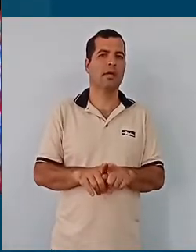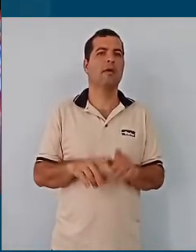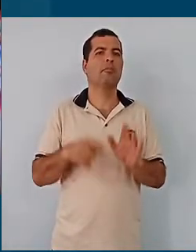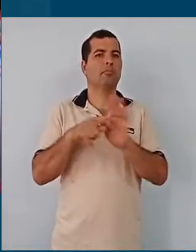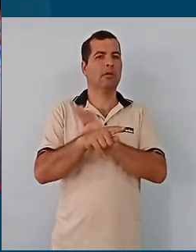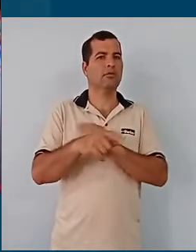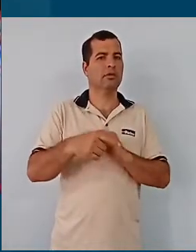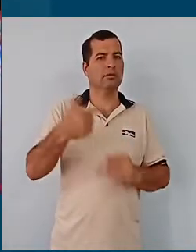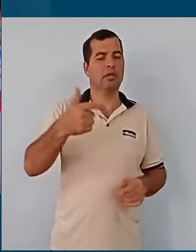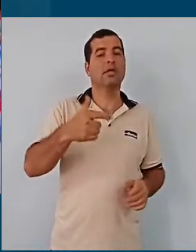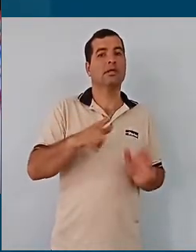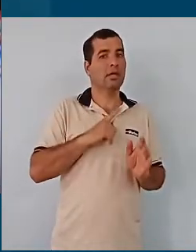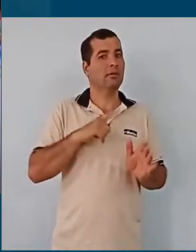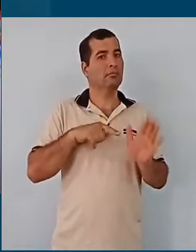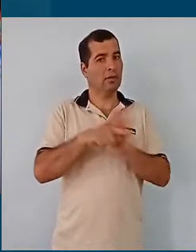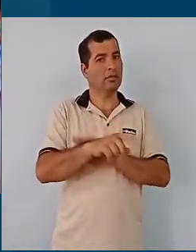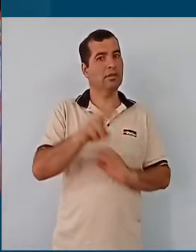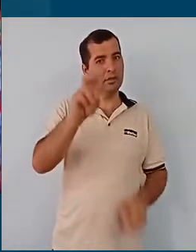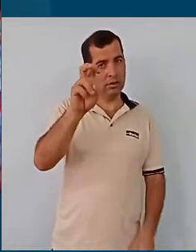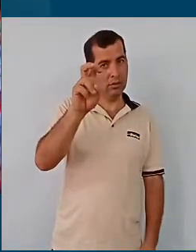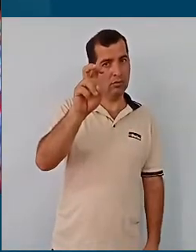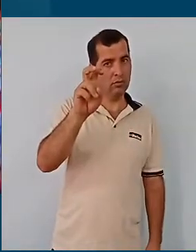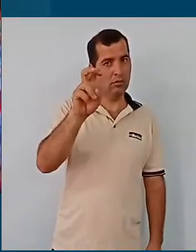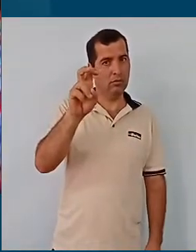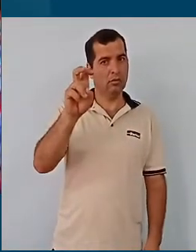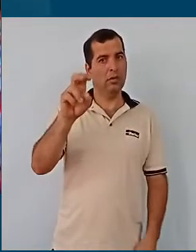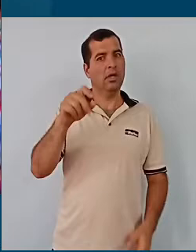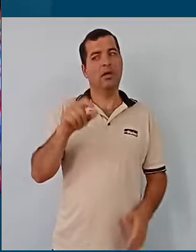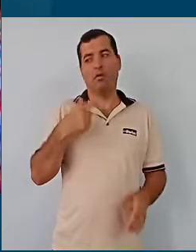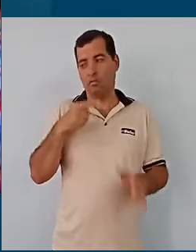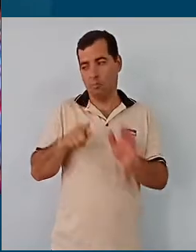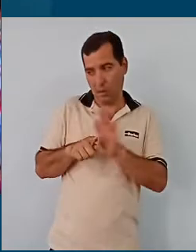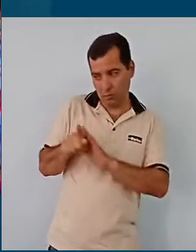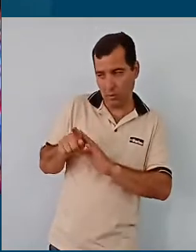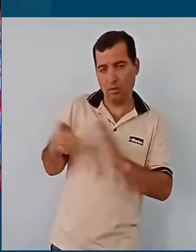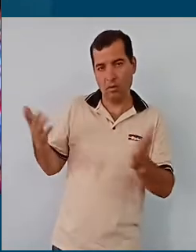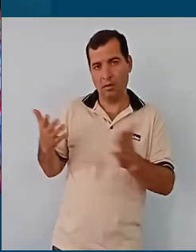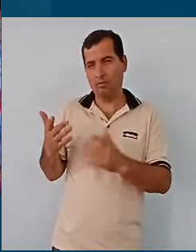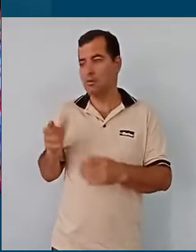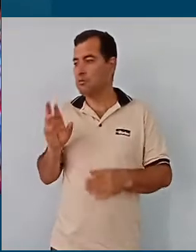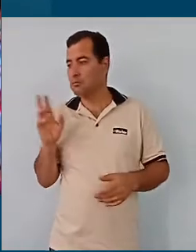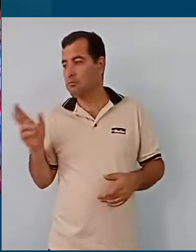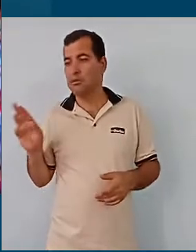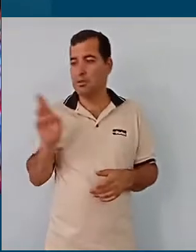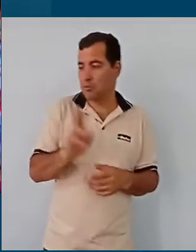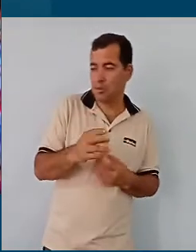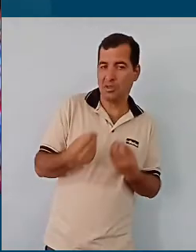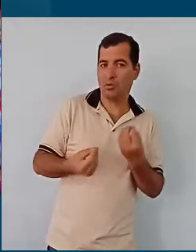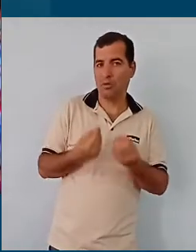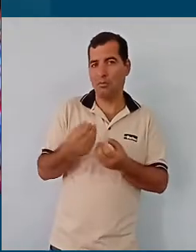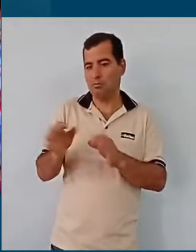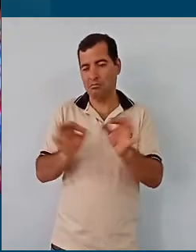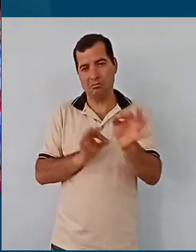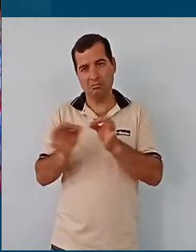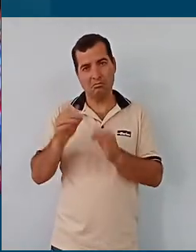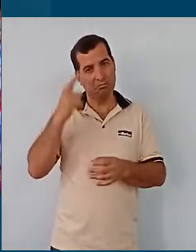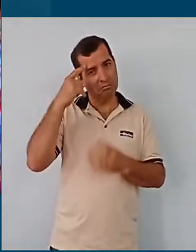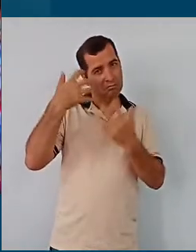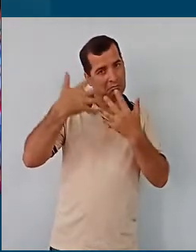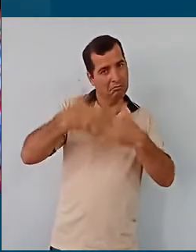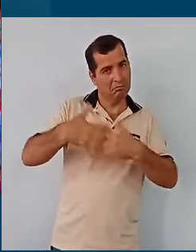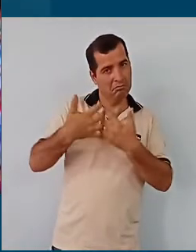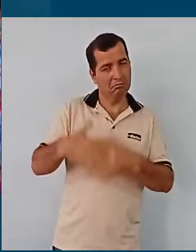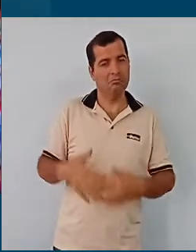fazer, são 5 perguntinhas, eu acho que vou fazendo, você vai vendo como é que você vai organizar as ideias a partir disso.